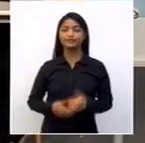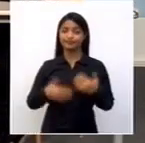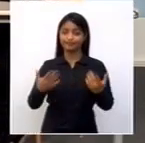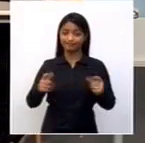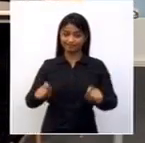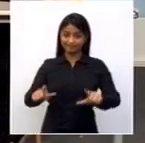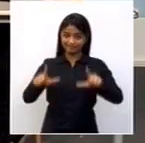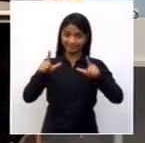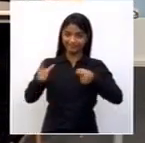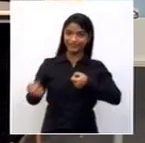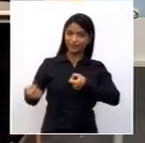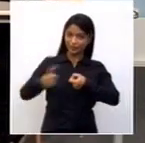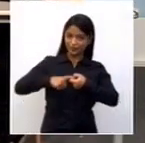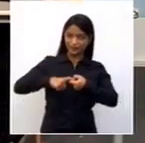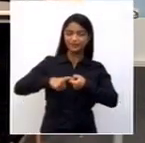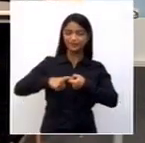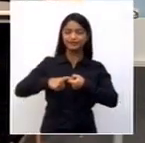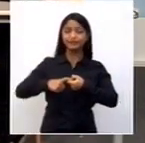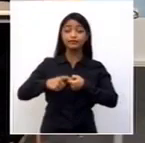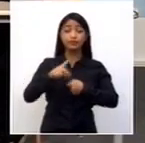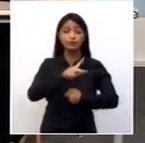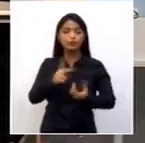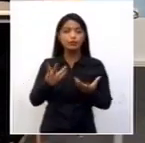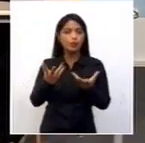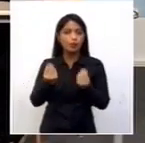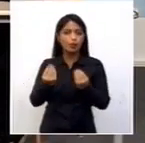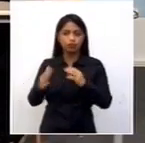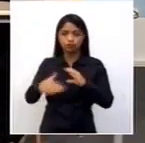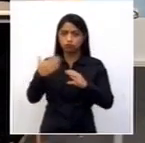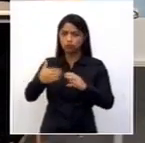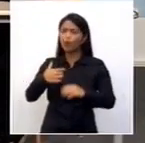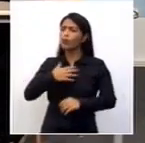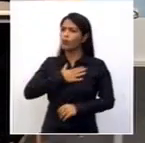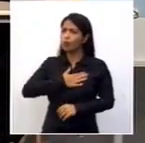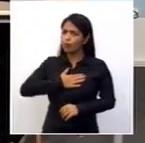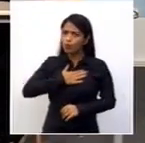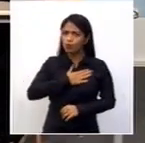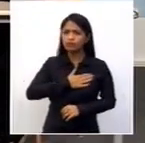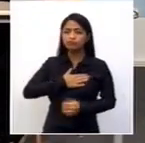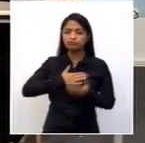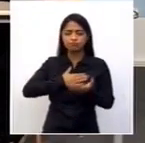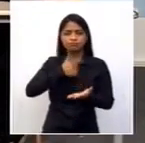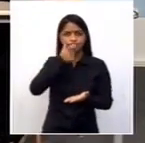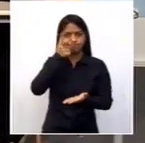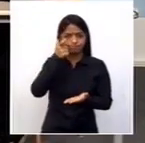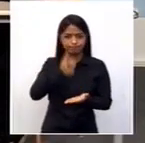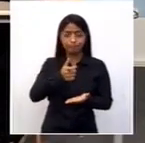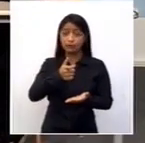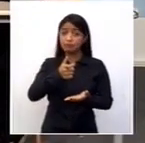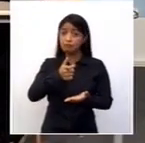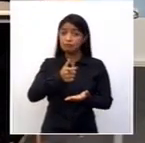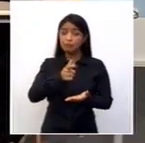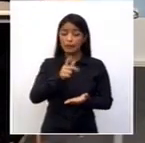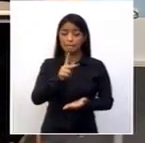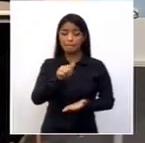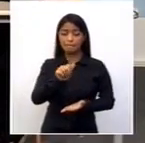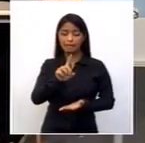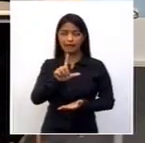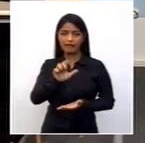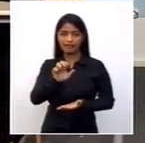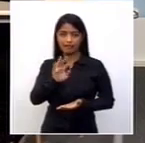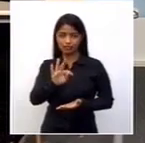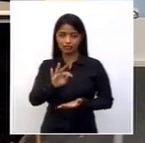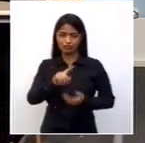Voltamos. Muitos professores disseram que gostaram, que acharam bastante interessante essa ferramenta. O